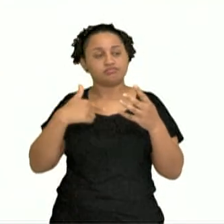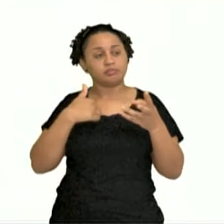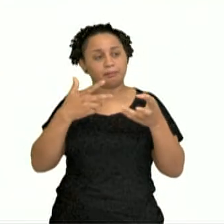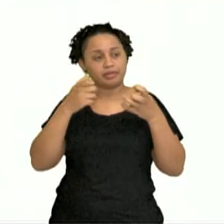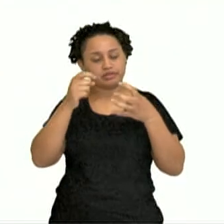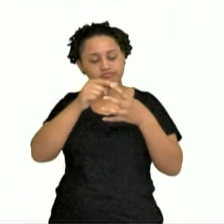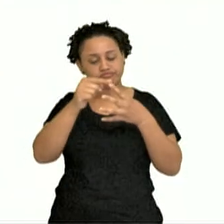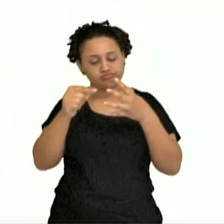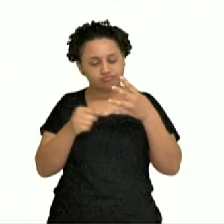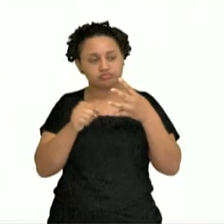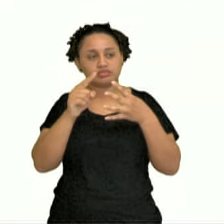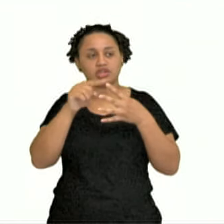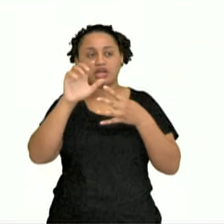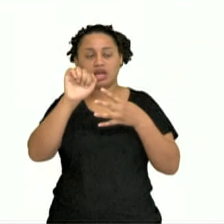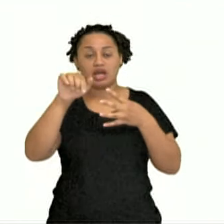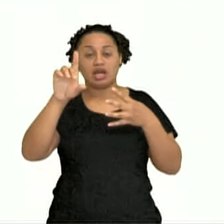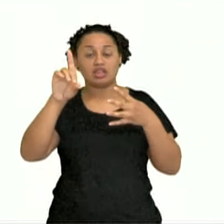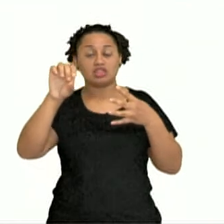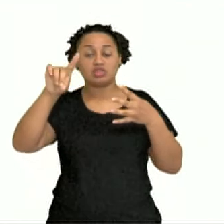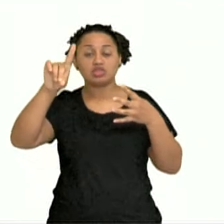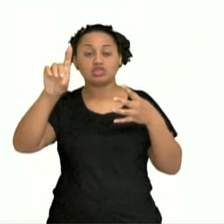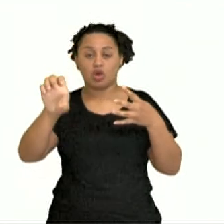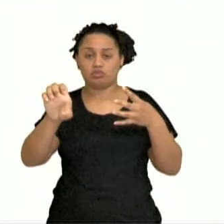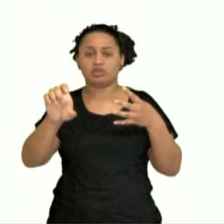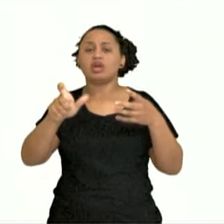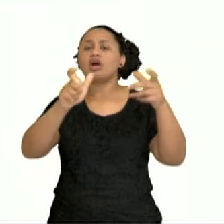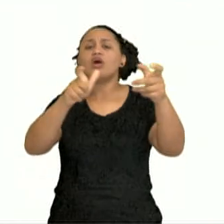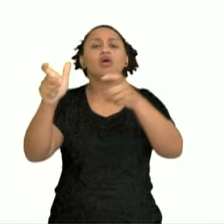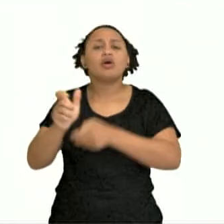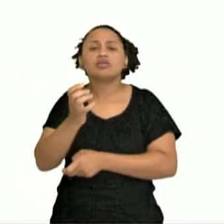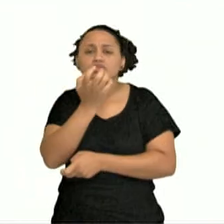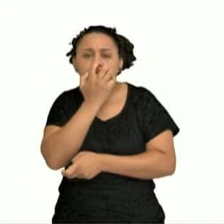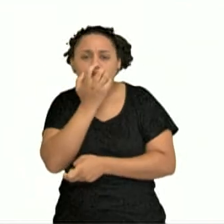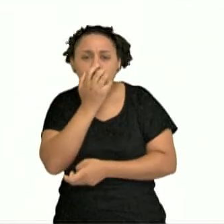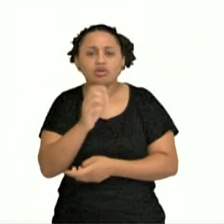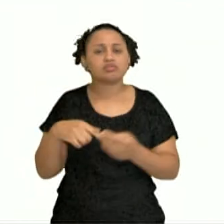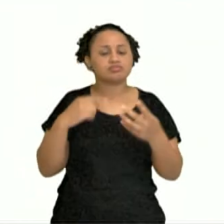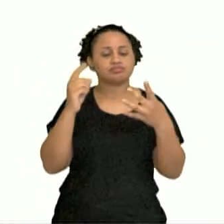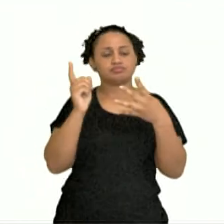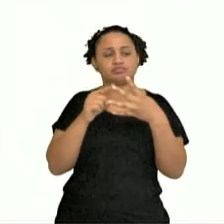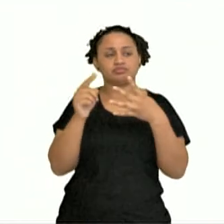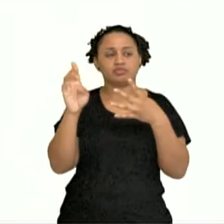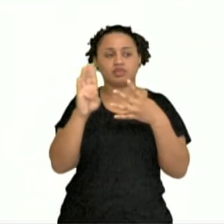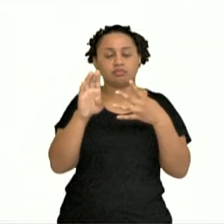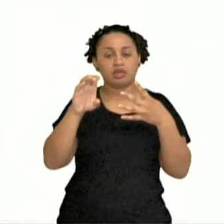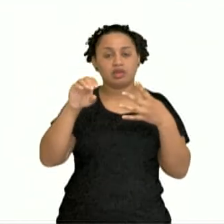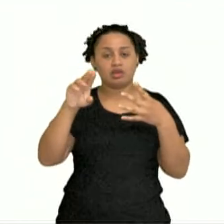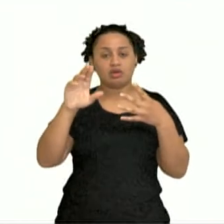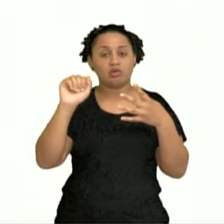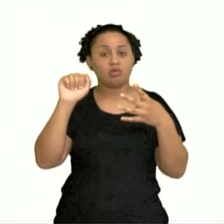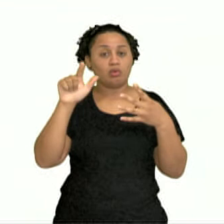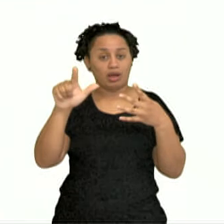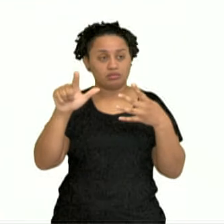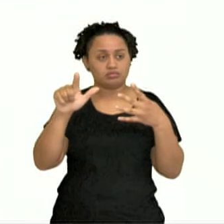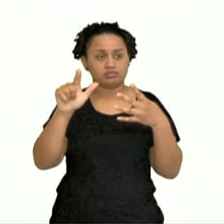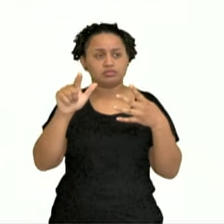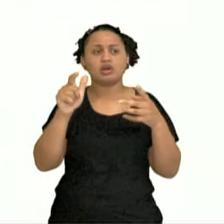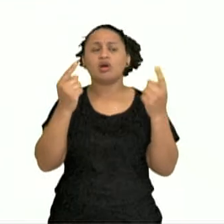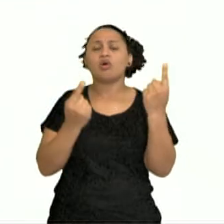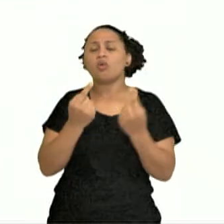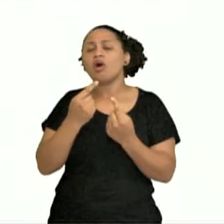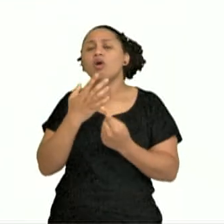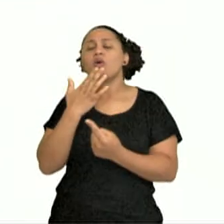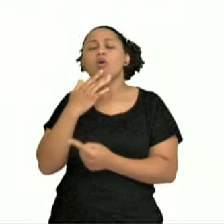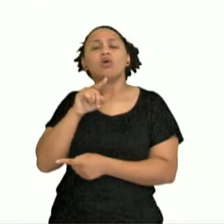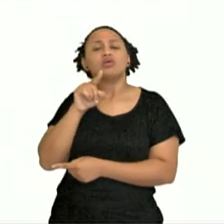Donde estão os perros? Onde estão os cachorros? Letra B. Qual color te gusta? Qual cor